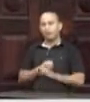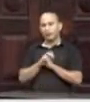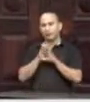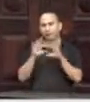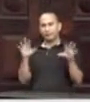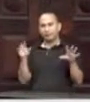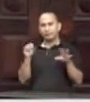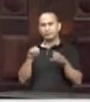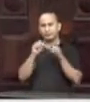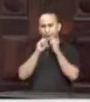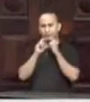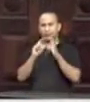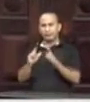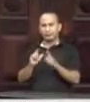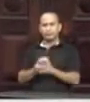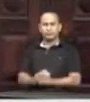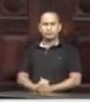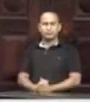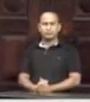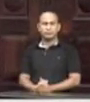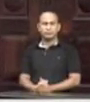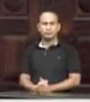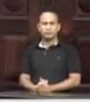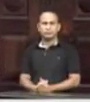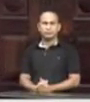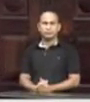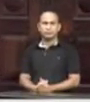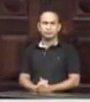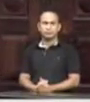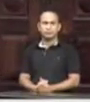a casa, ela